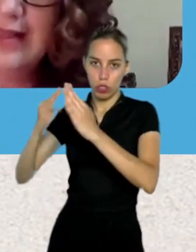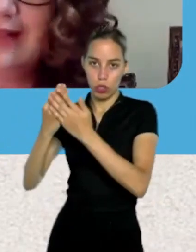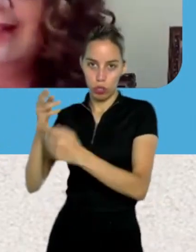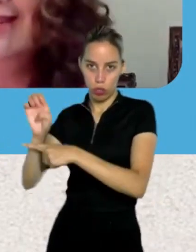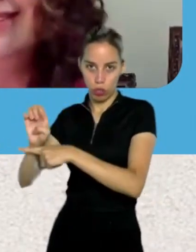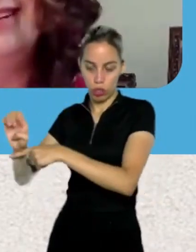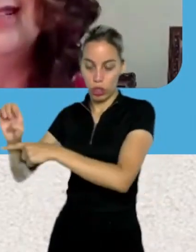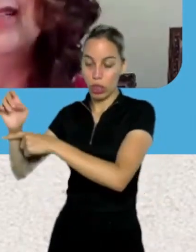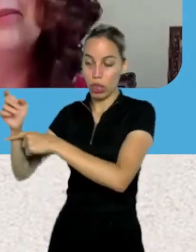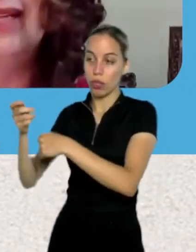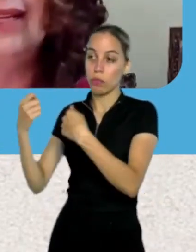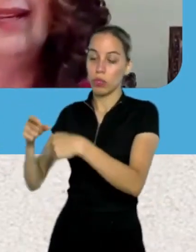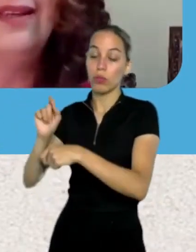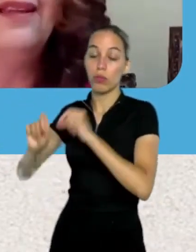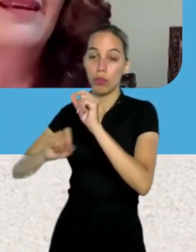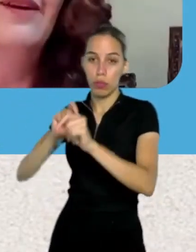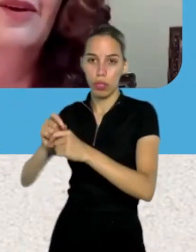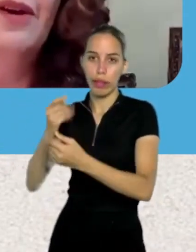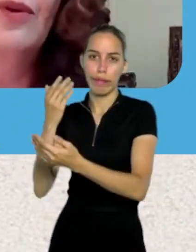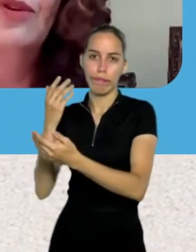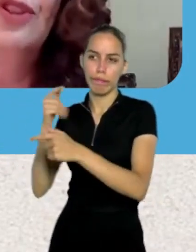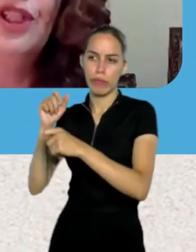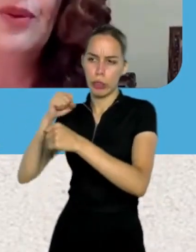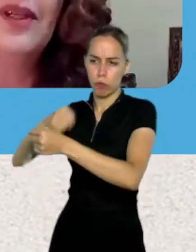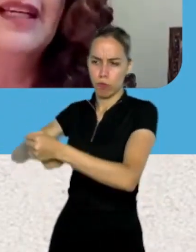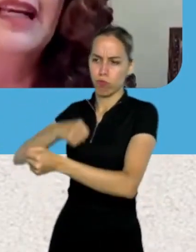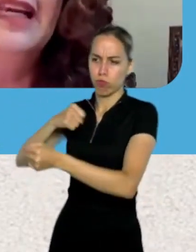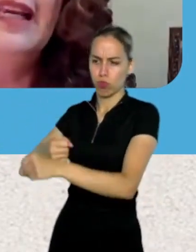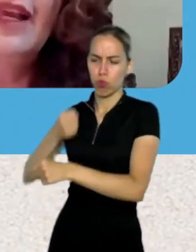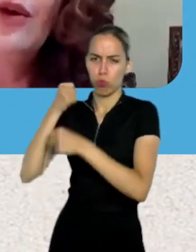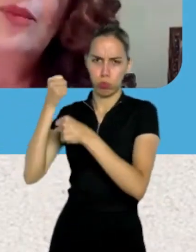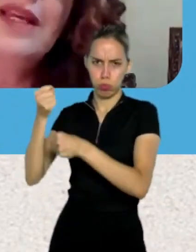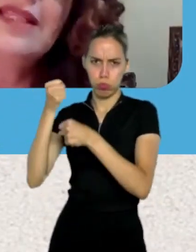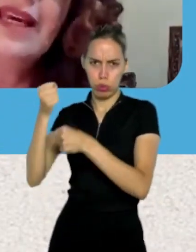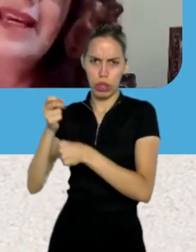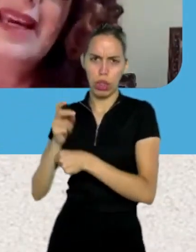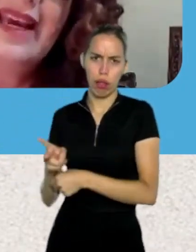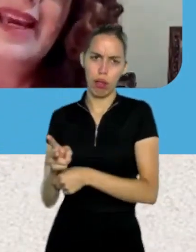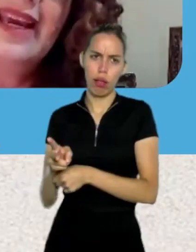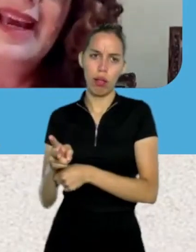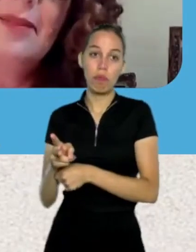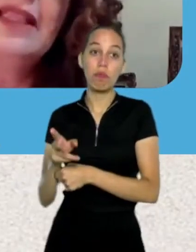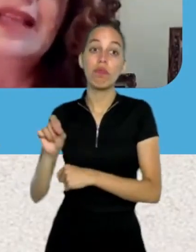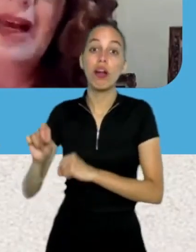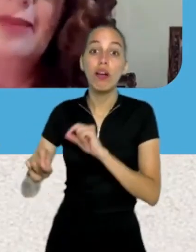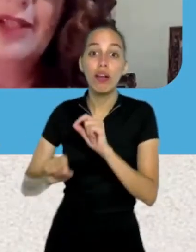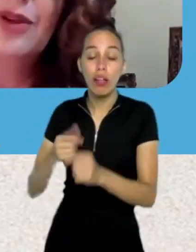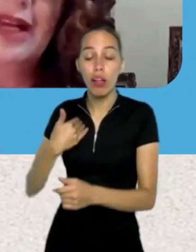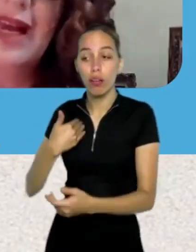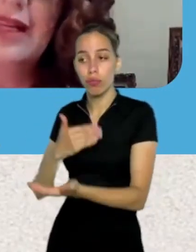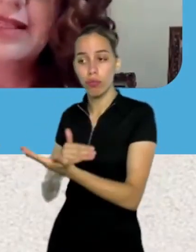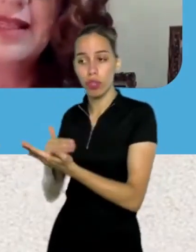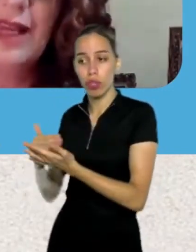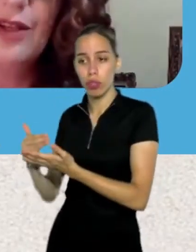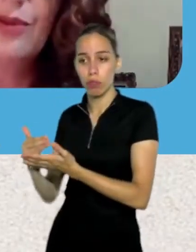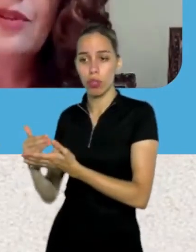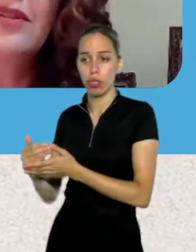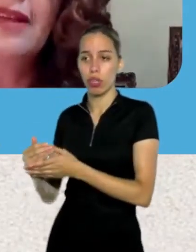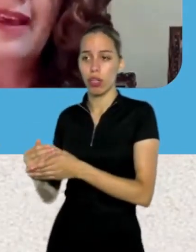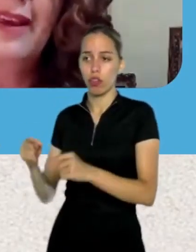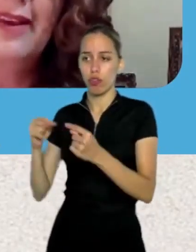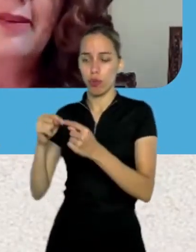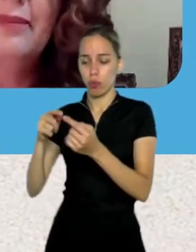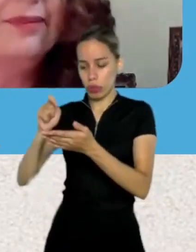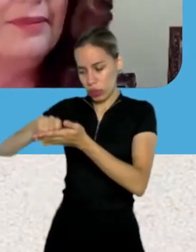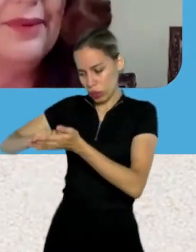estar nessa briga aí contínua. E aí eu comecei a mandar para jornais